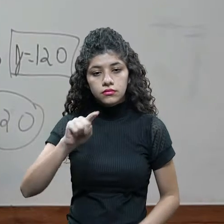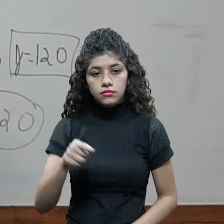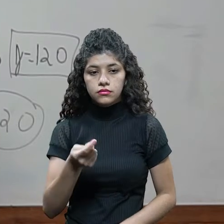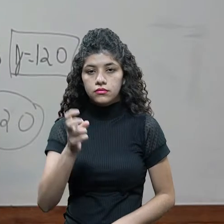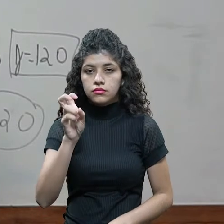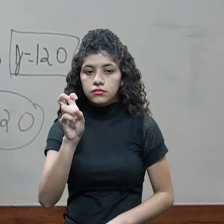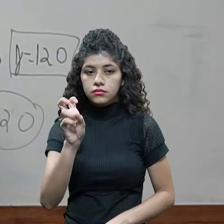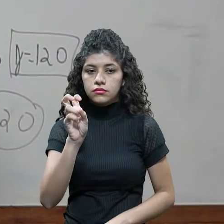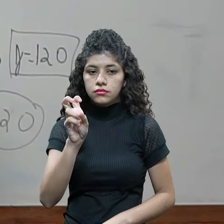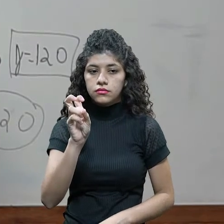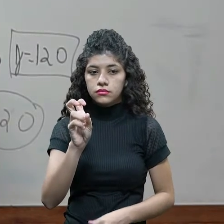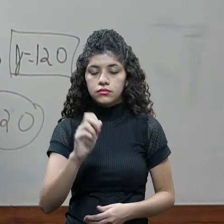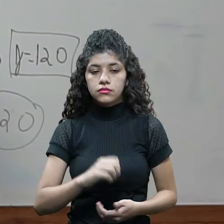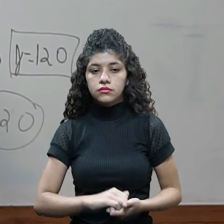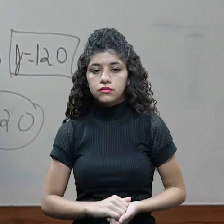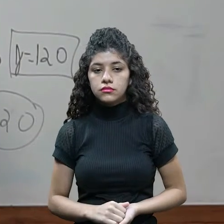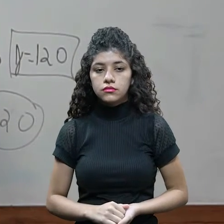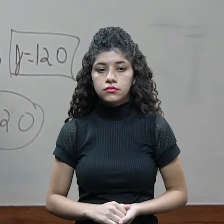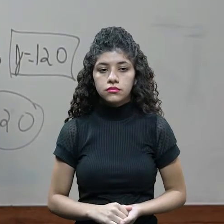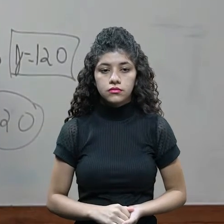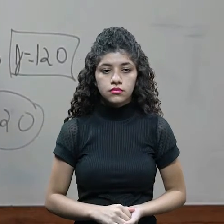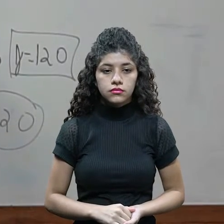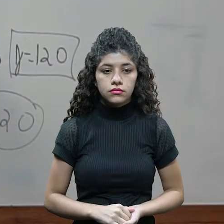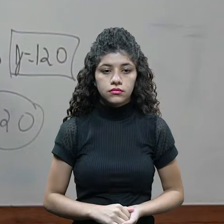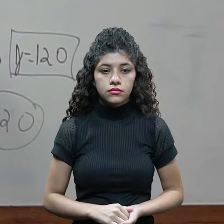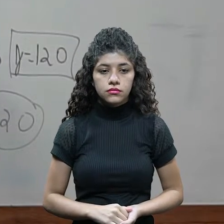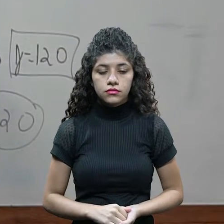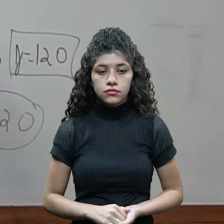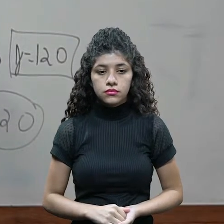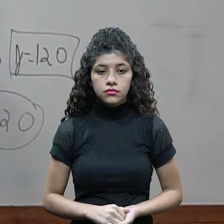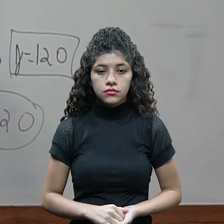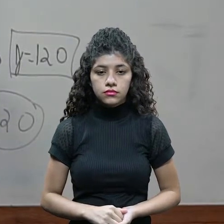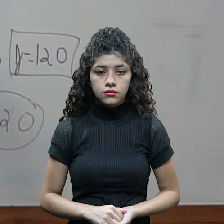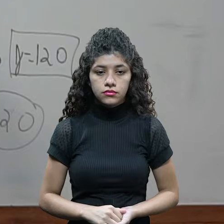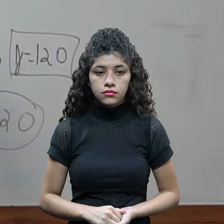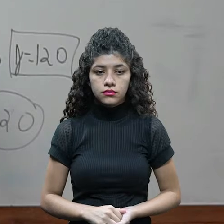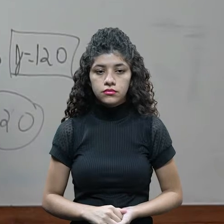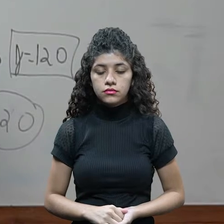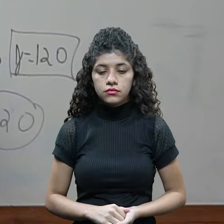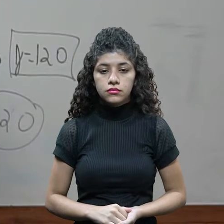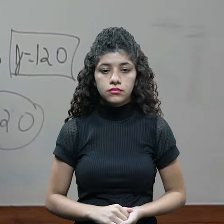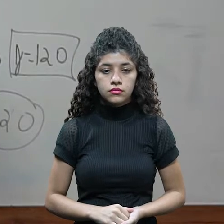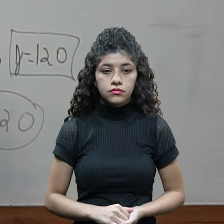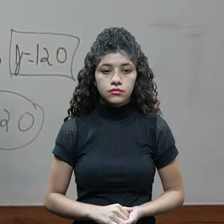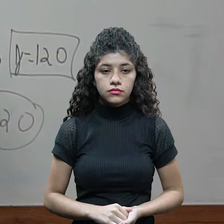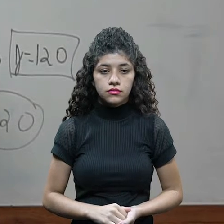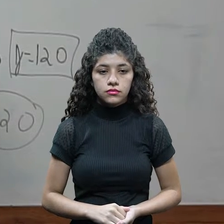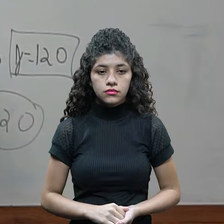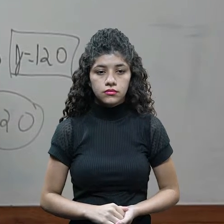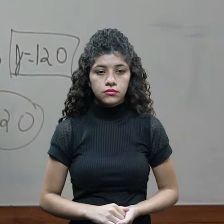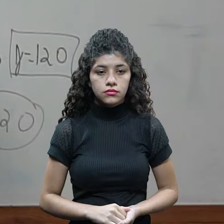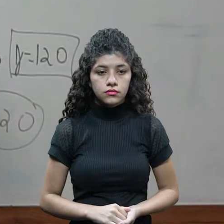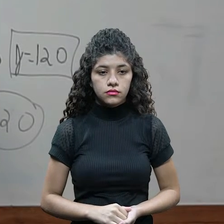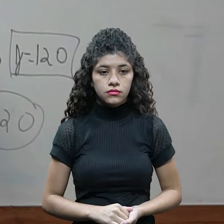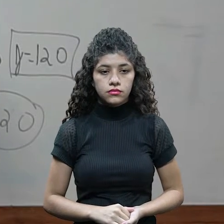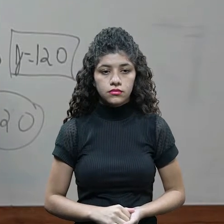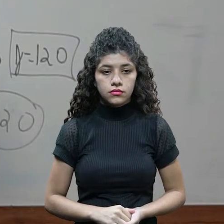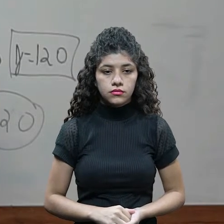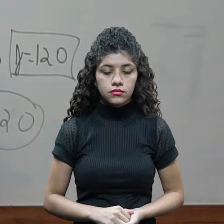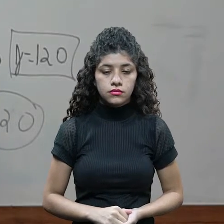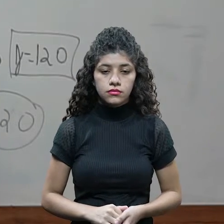com o número na minha casa de partida, que é o quilômetro, ó. 5 e a vírgula aqui. E o 2 eu coloco fora aqui da